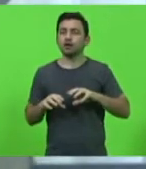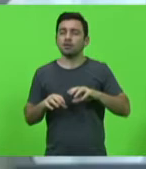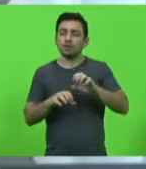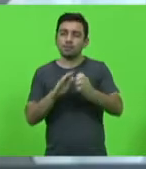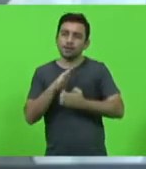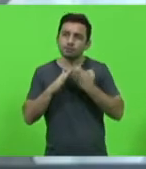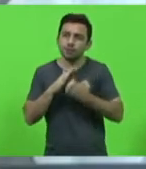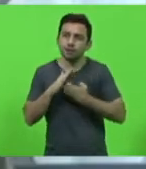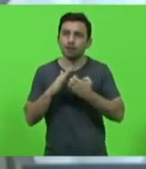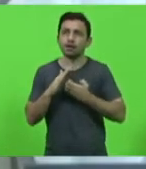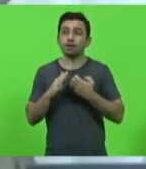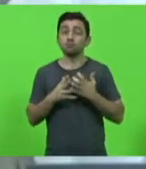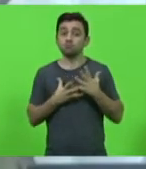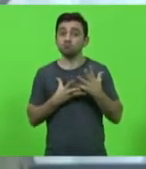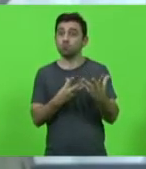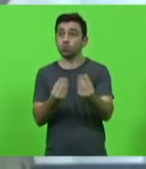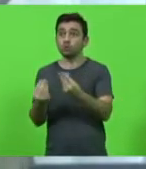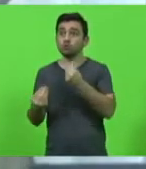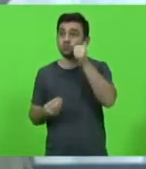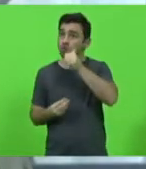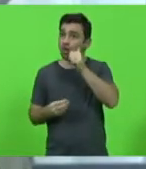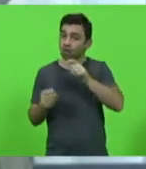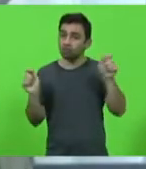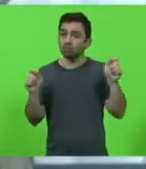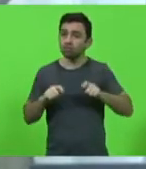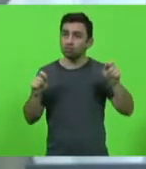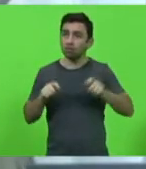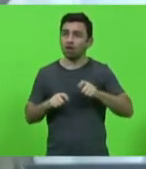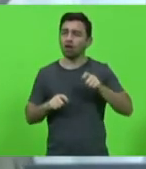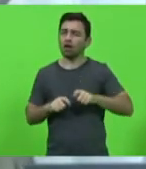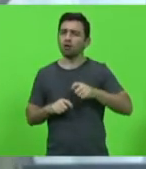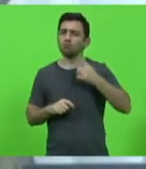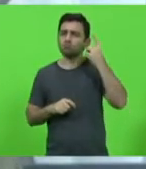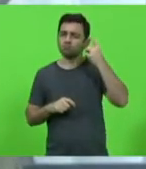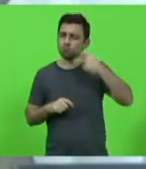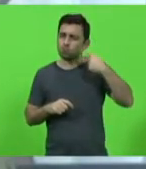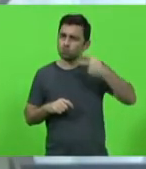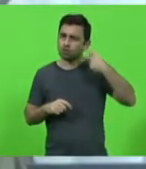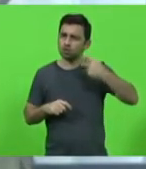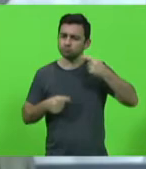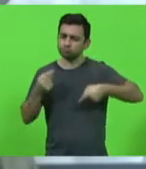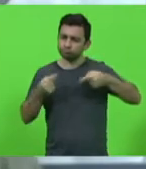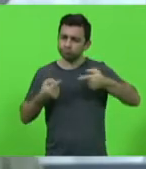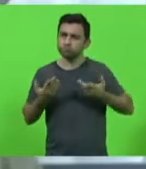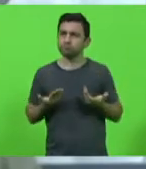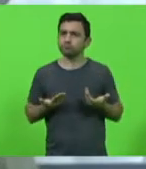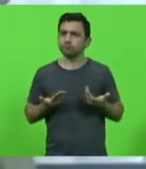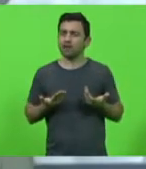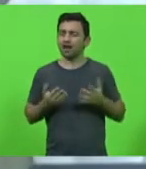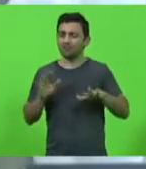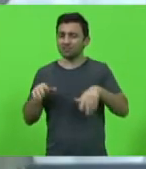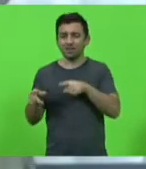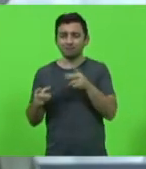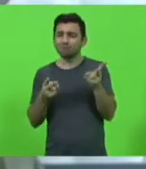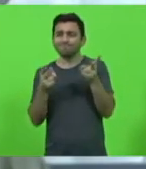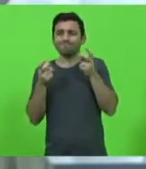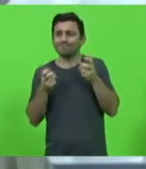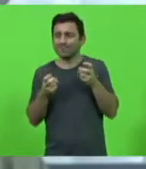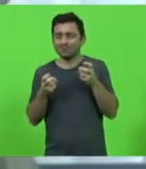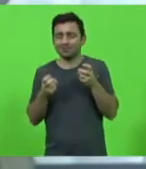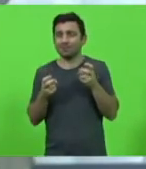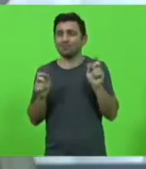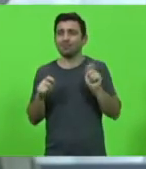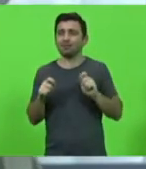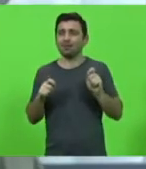empresarial, muitas poderiam estar na política, mas às vezes não enxergam essa oportunidade. Então, nós